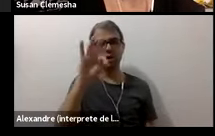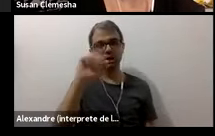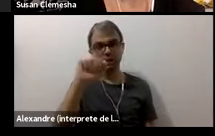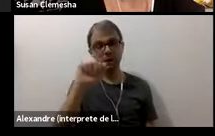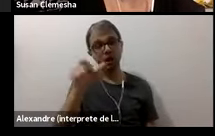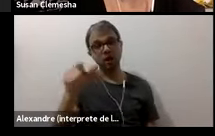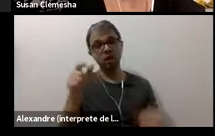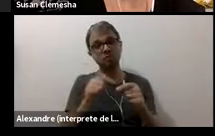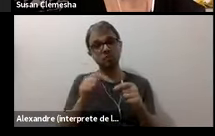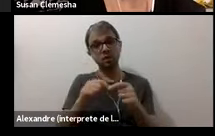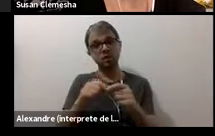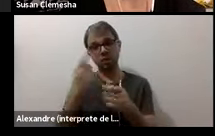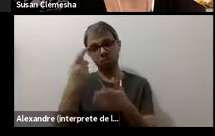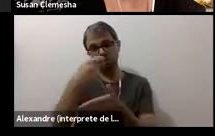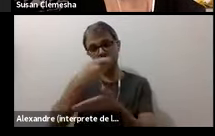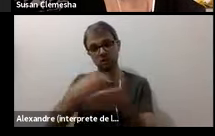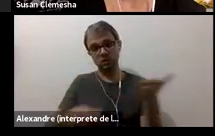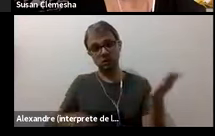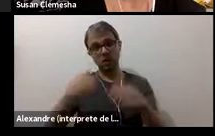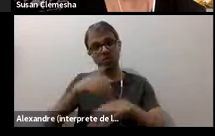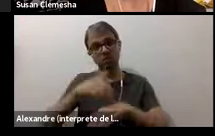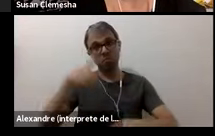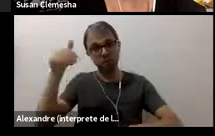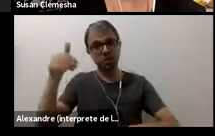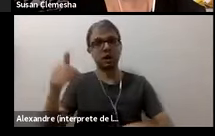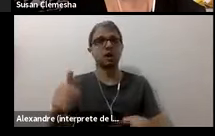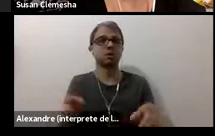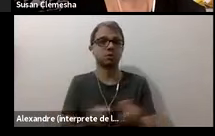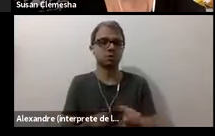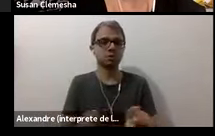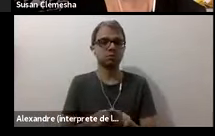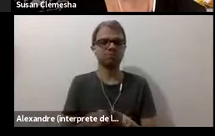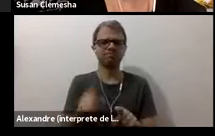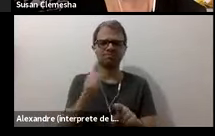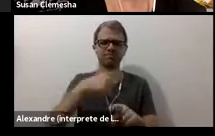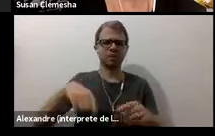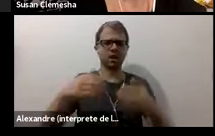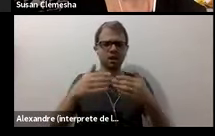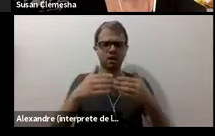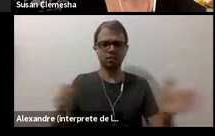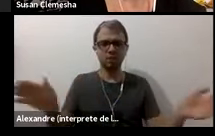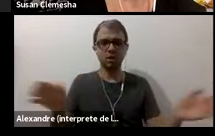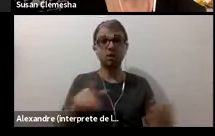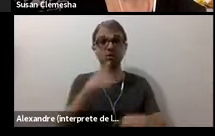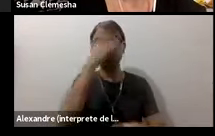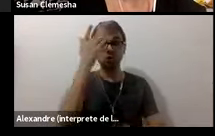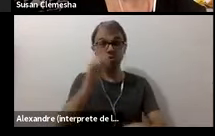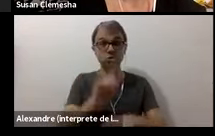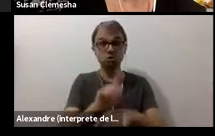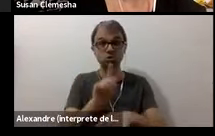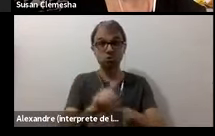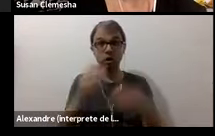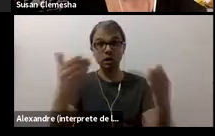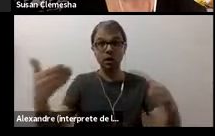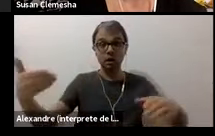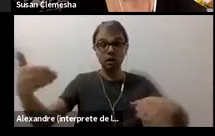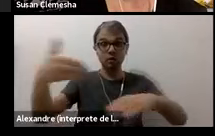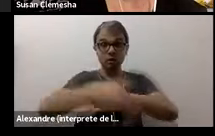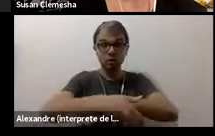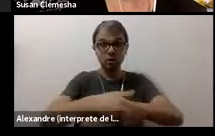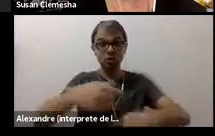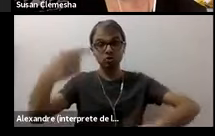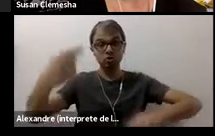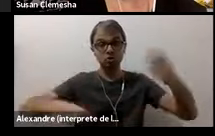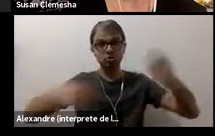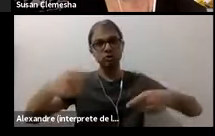esse trabalho, e nós estamos aí de braços abertos para os gestores que tiverem interesse em vir discutir com a gente. Venham brincar